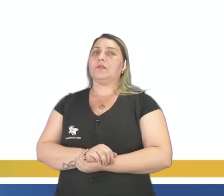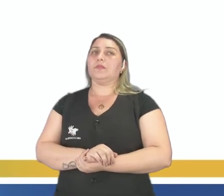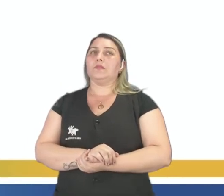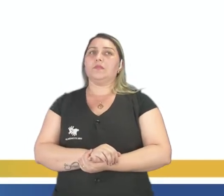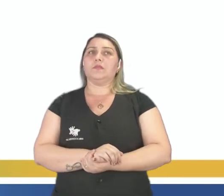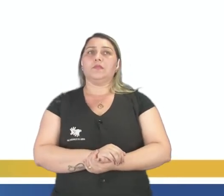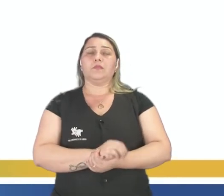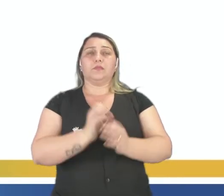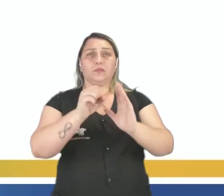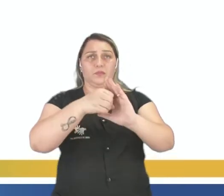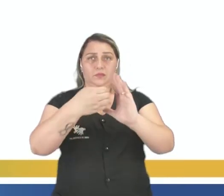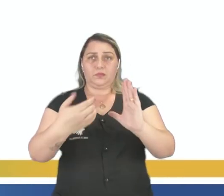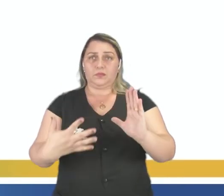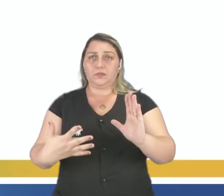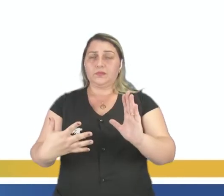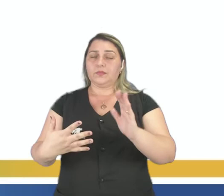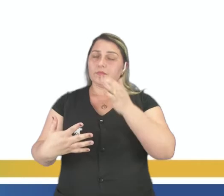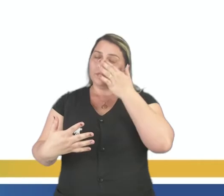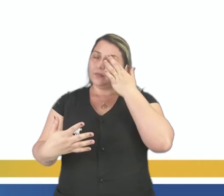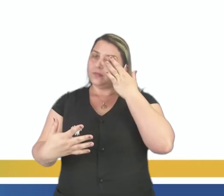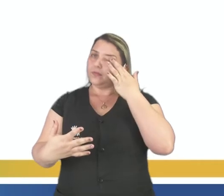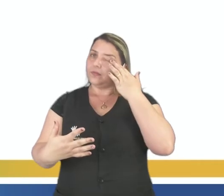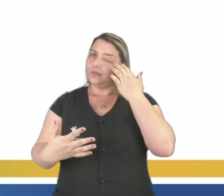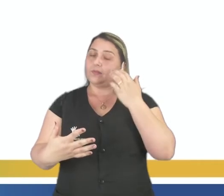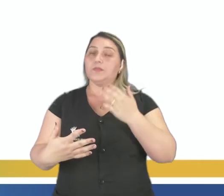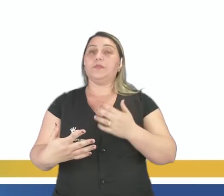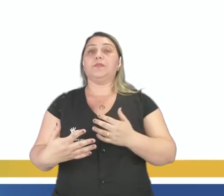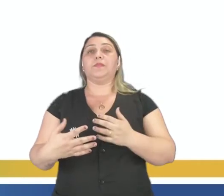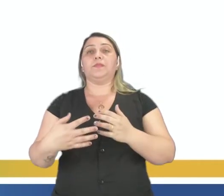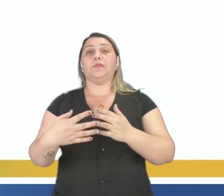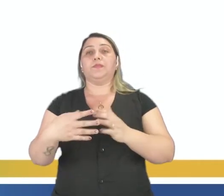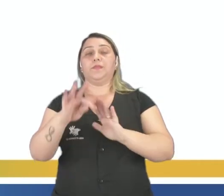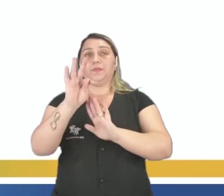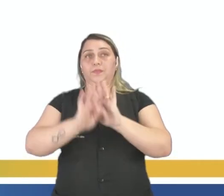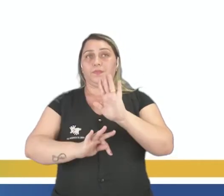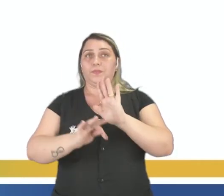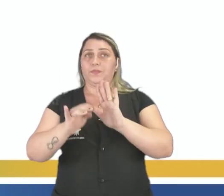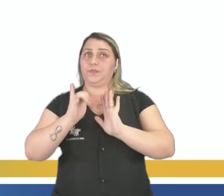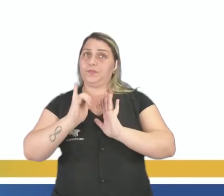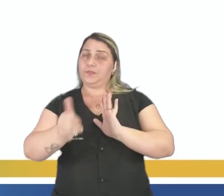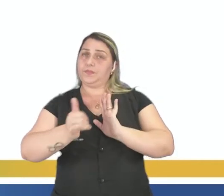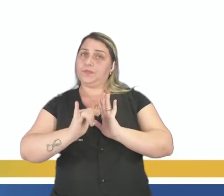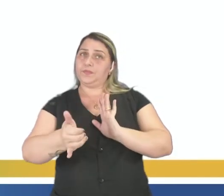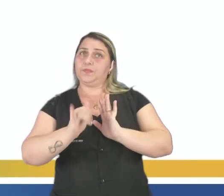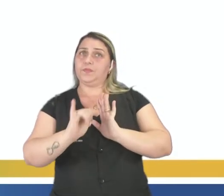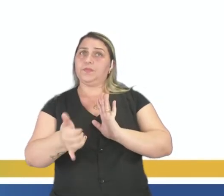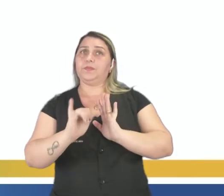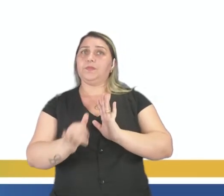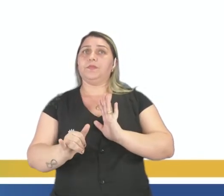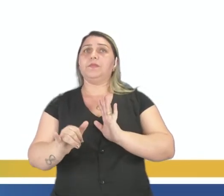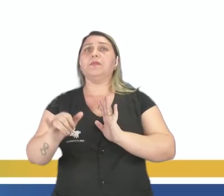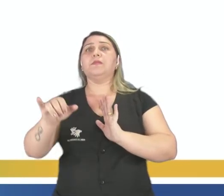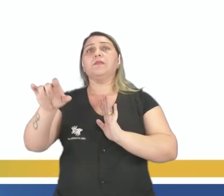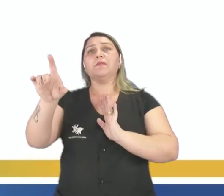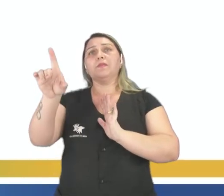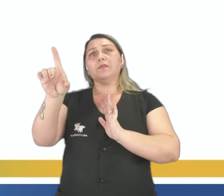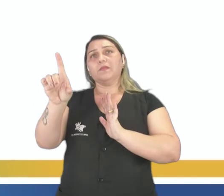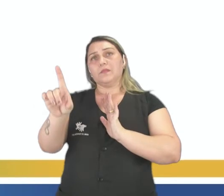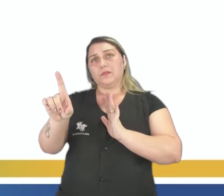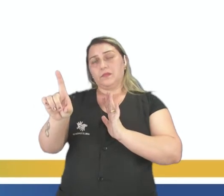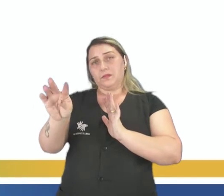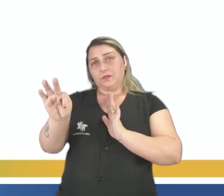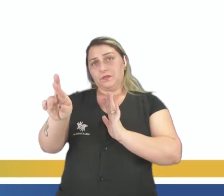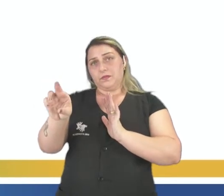A característica marcante do tipo textual narrativo é a trama. A história